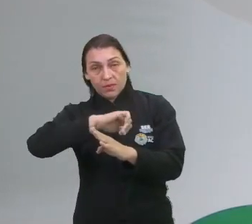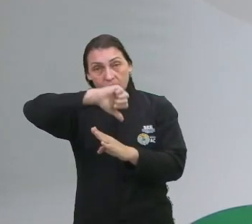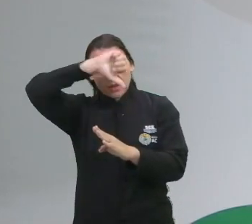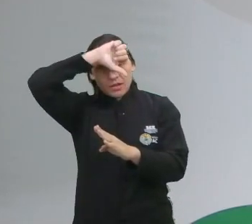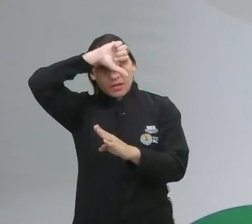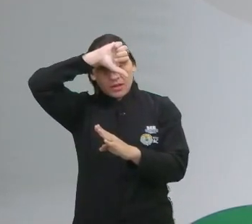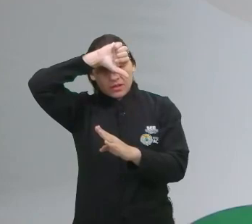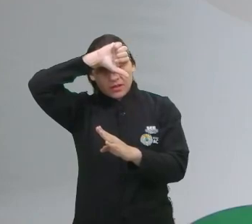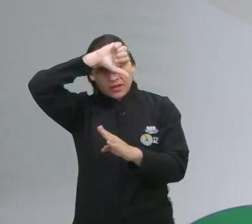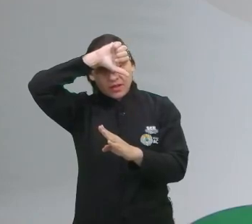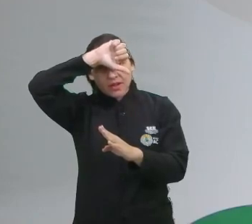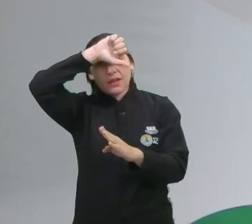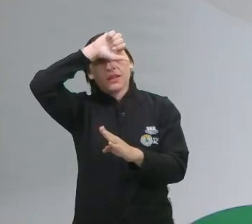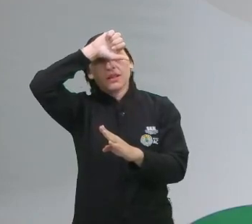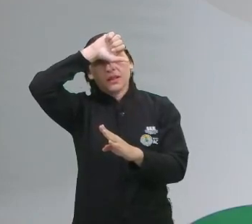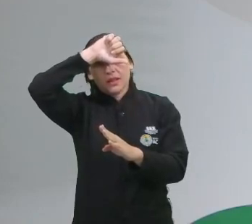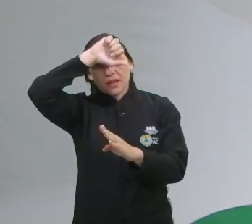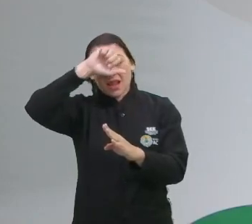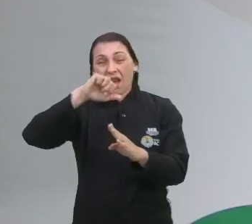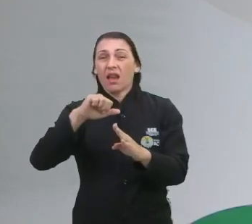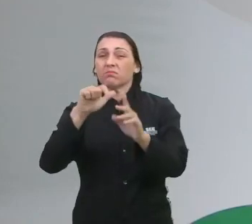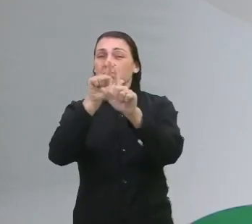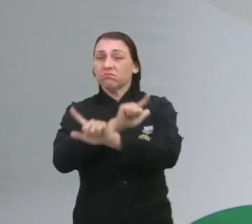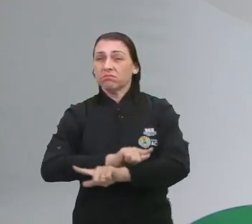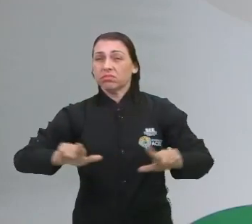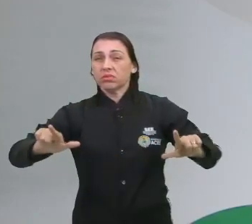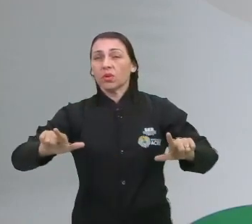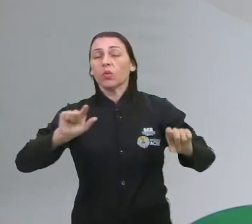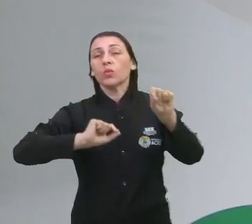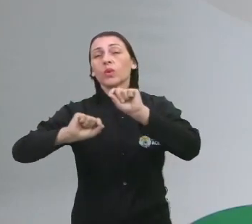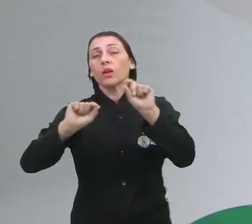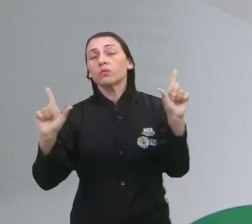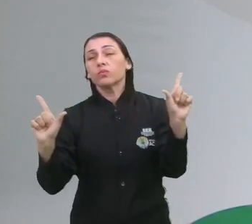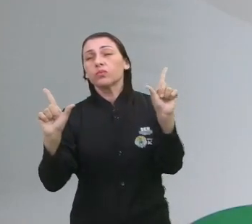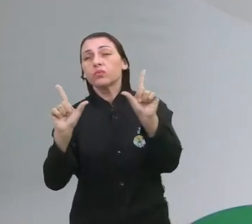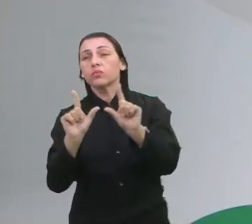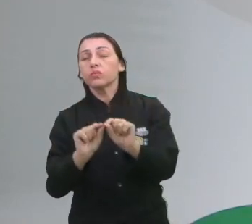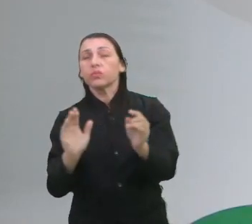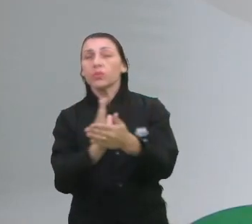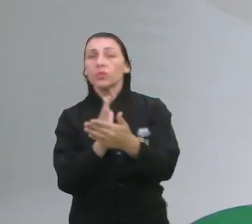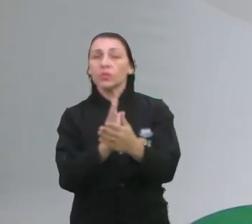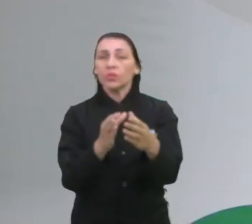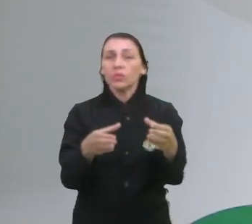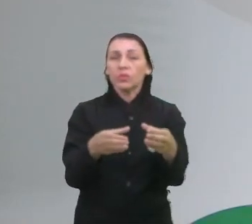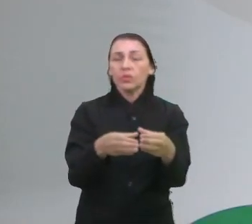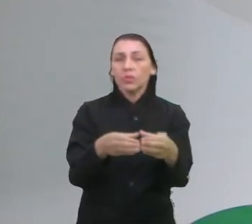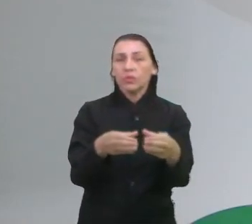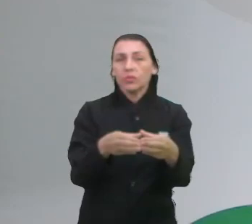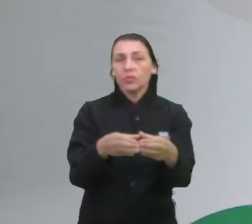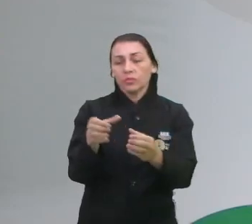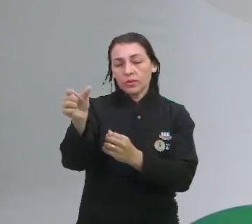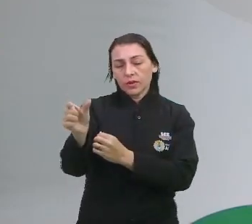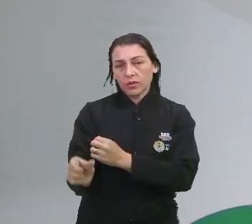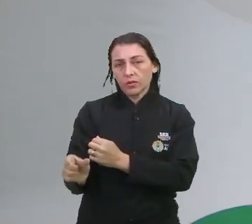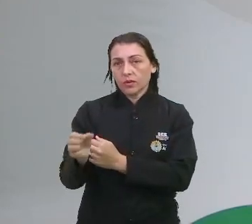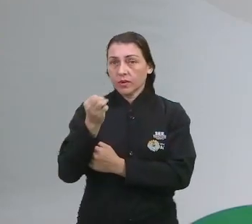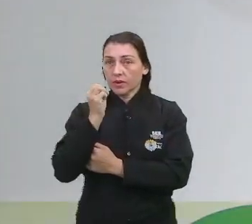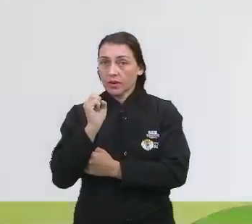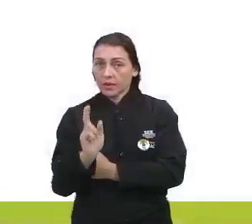é algo superficial e vazia e que acaba diminuindo um determinado grupo, determinada pessoa.